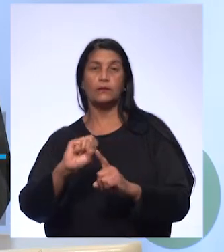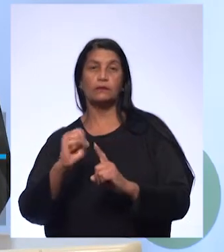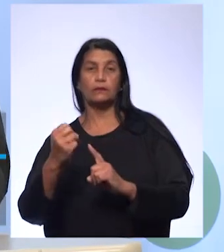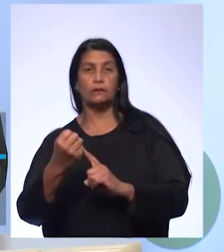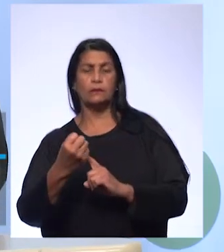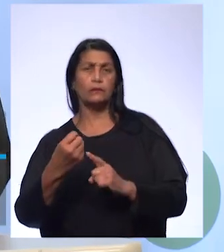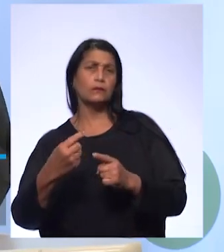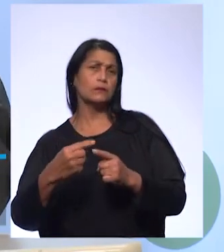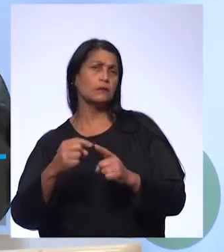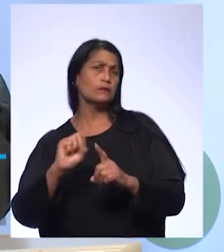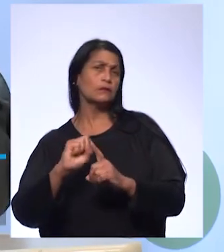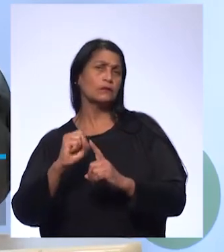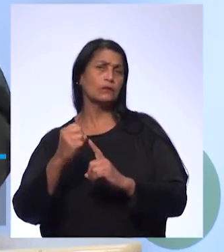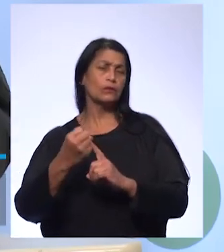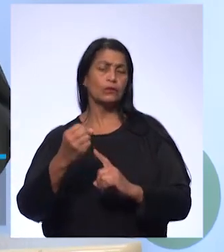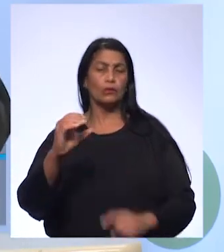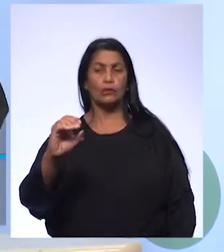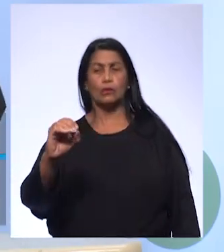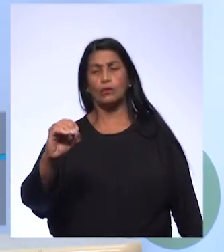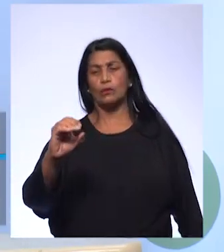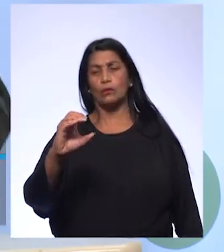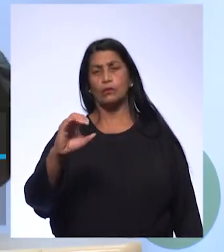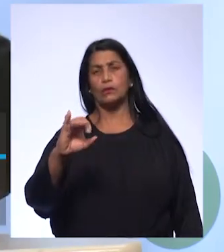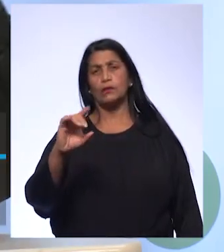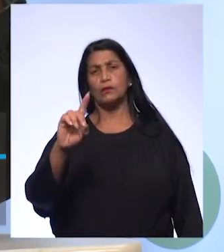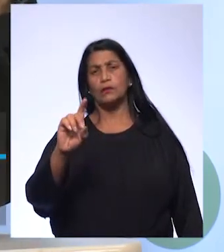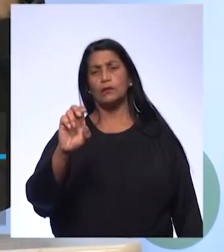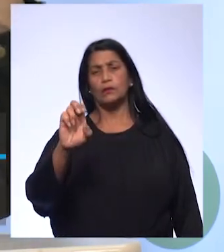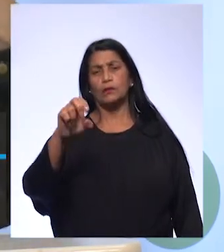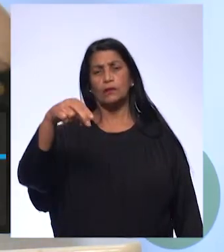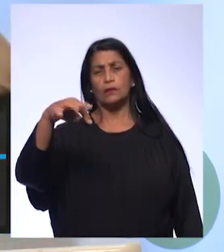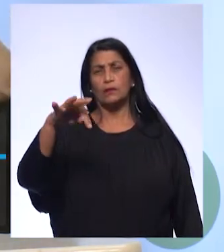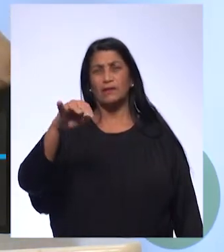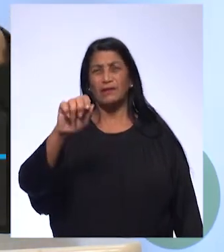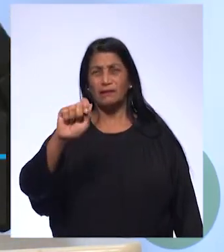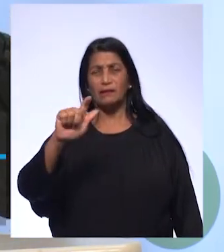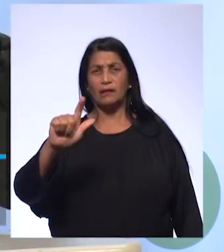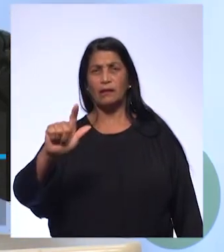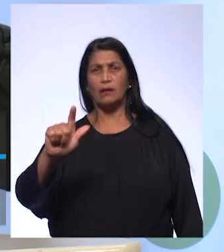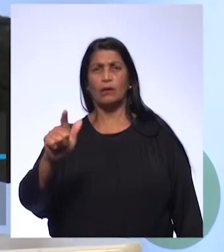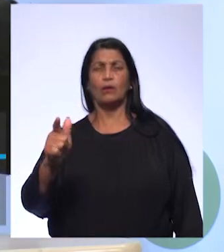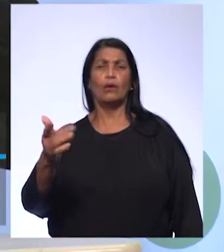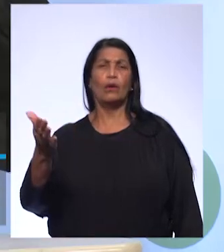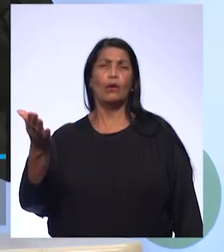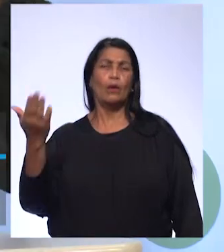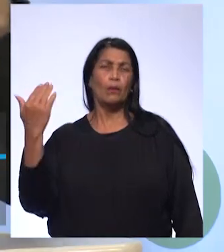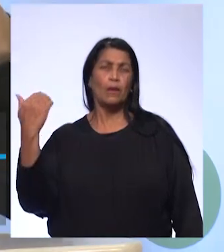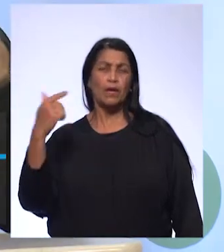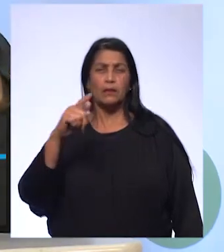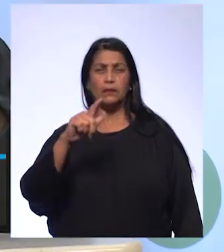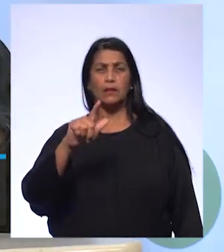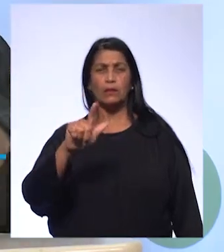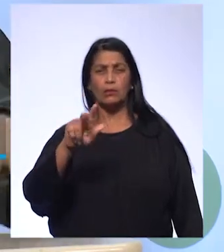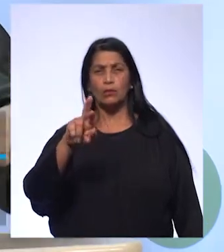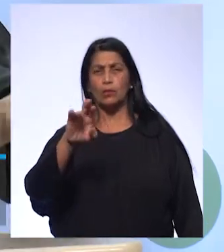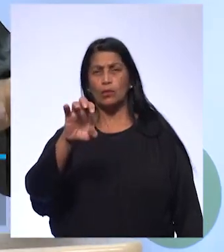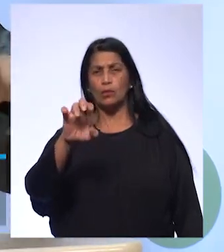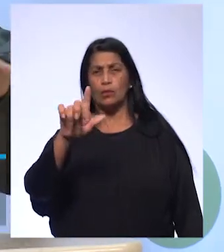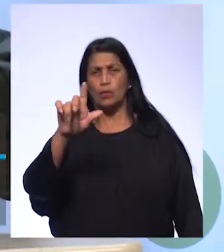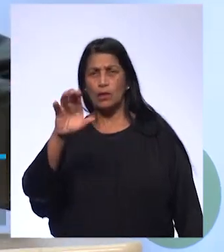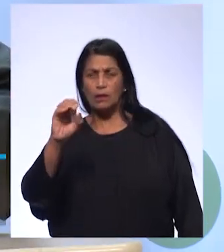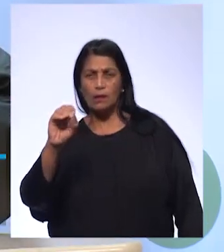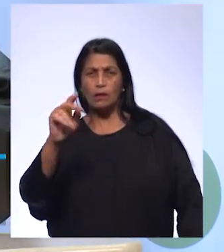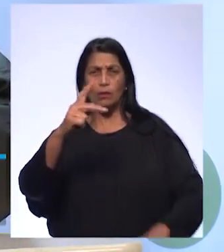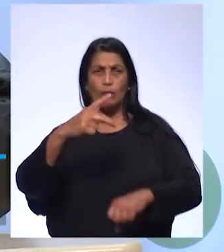a sociedade ocidental vem se desmoronando, aquele mundo grego deixa de existir, entra um mundo romano,